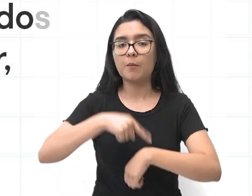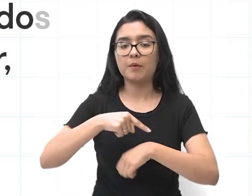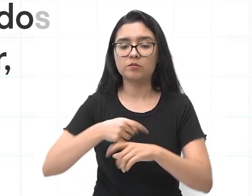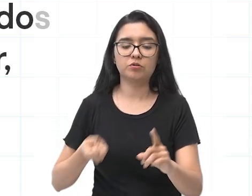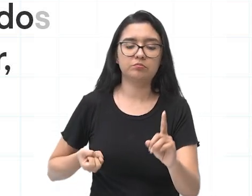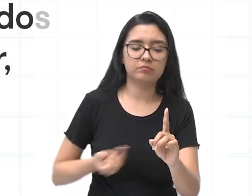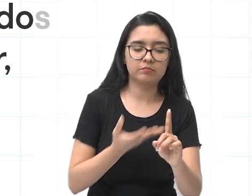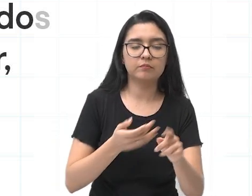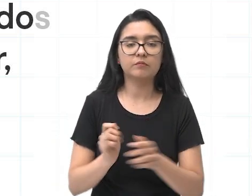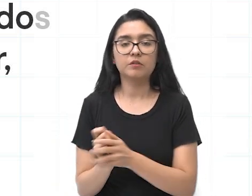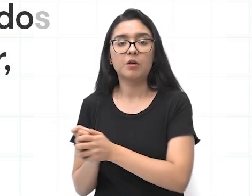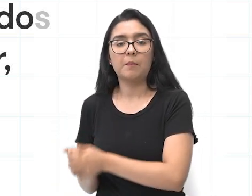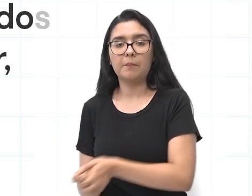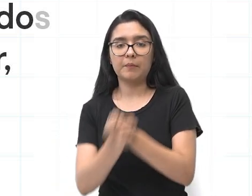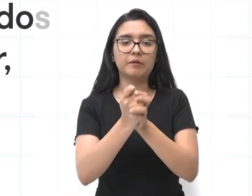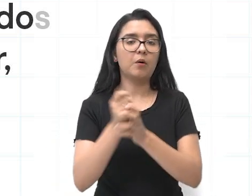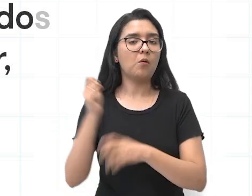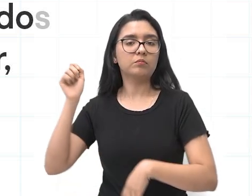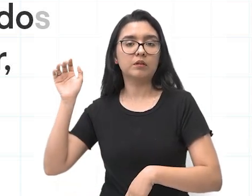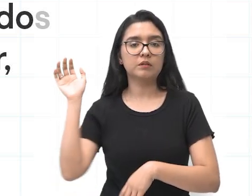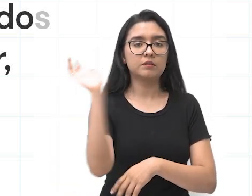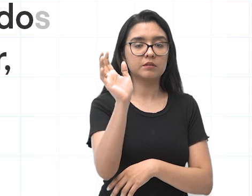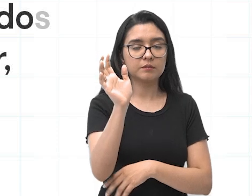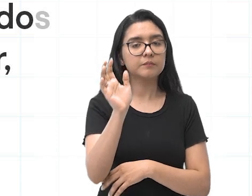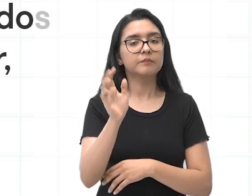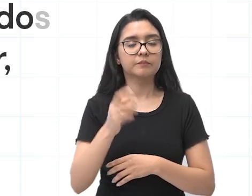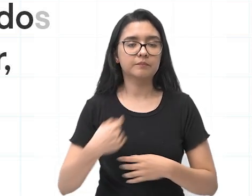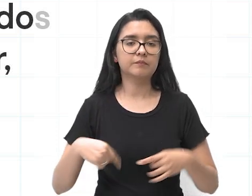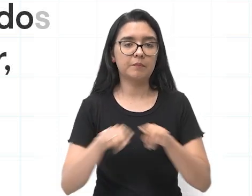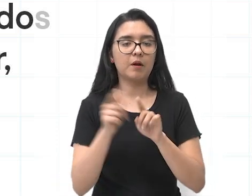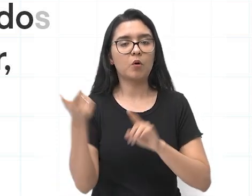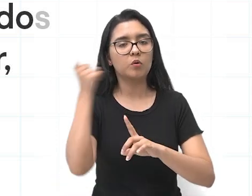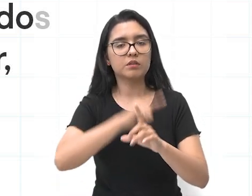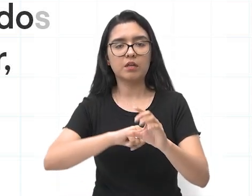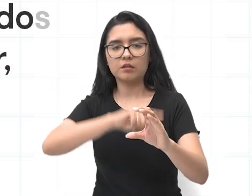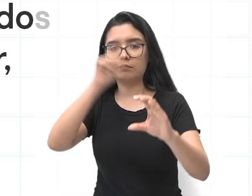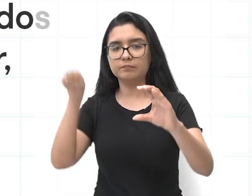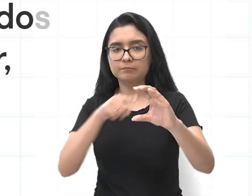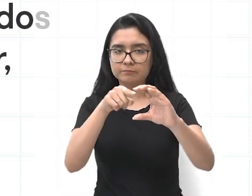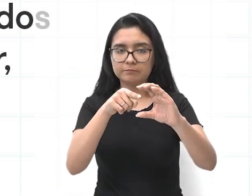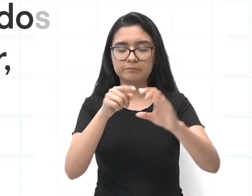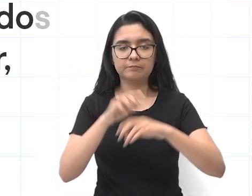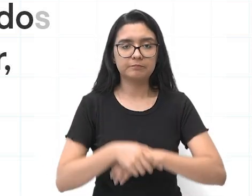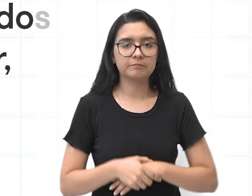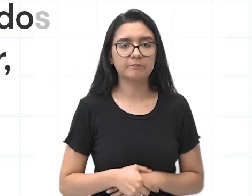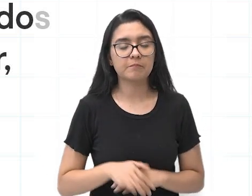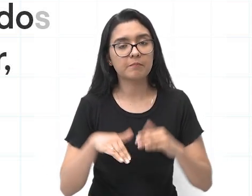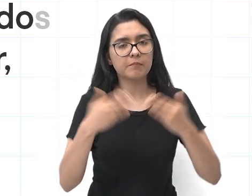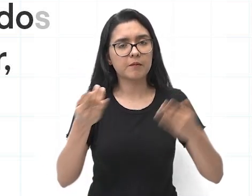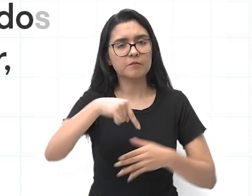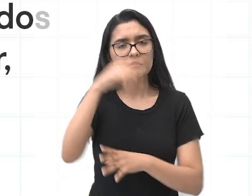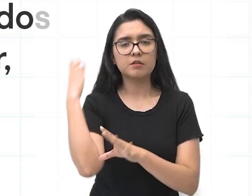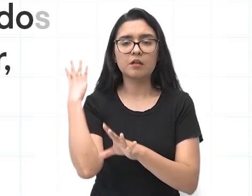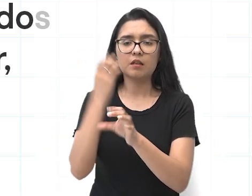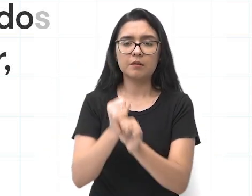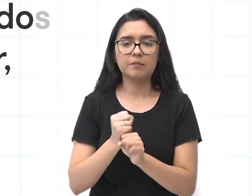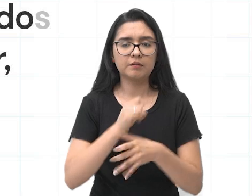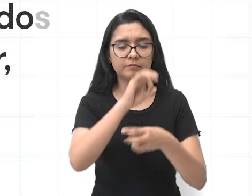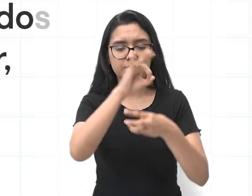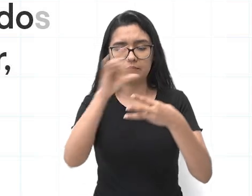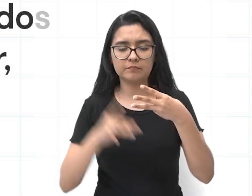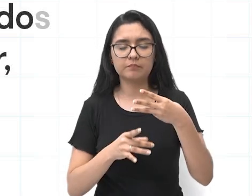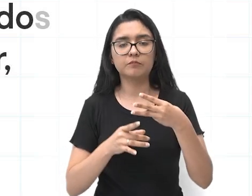esportivo, tiro com arco e flecha. Nós temos dardos, croquet, curling e bocha, dentre